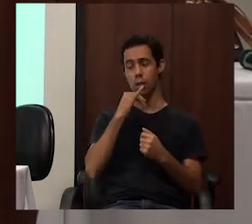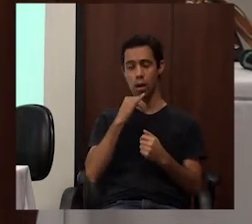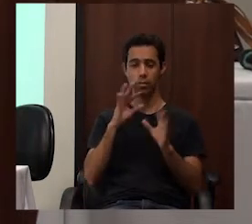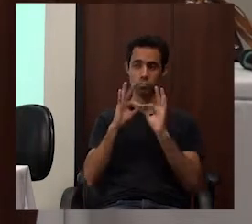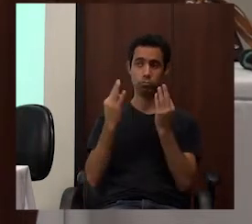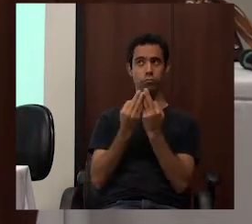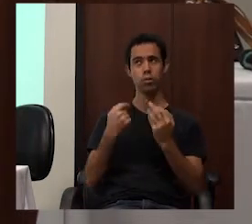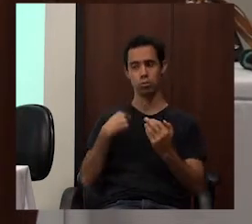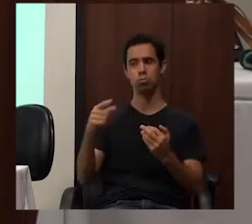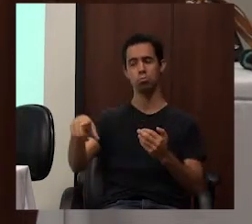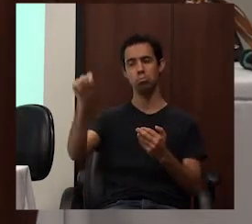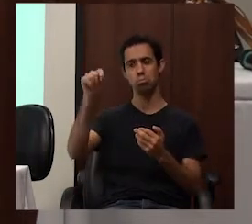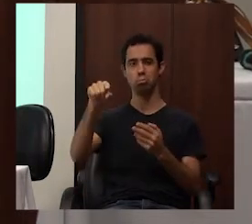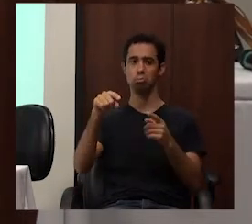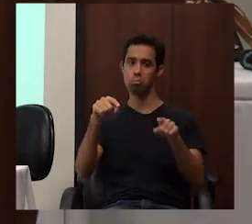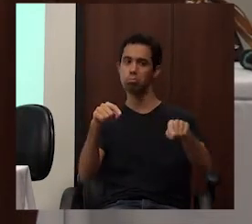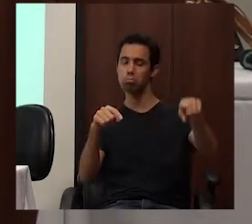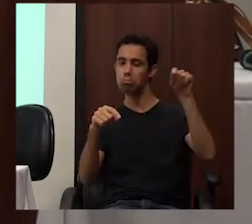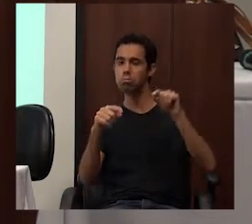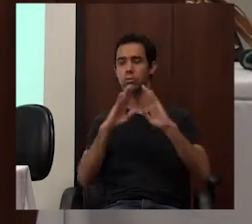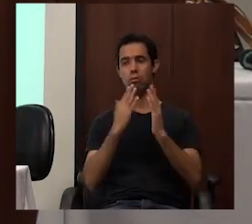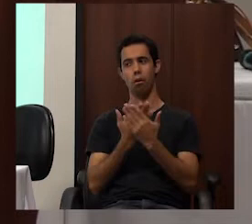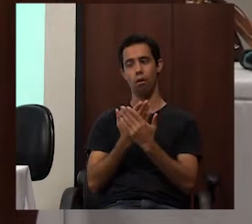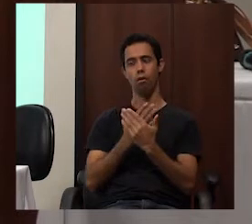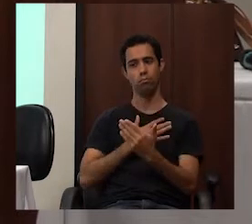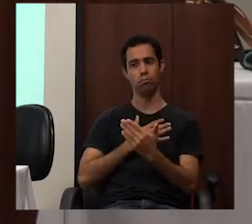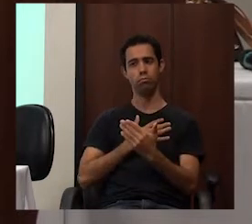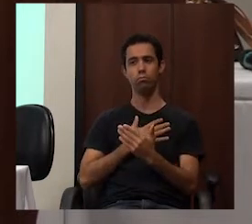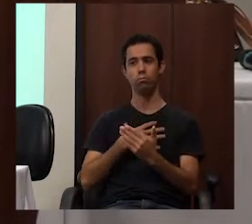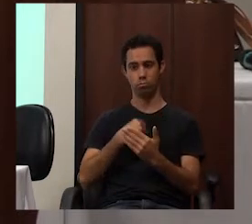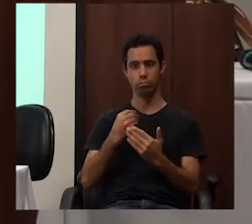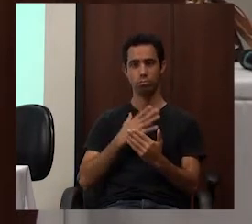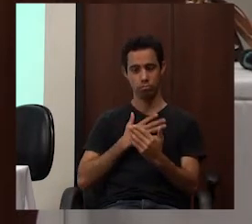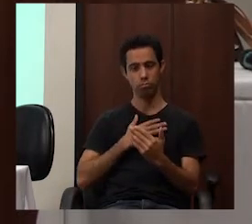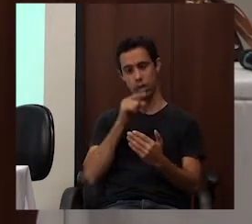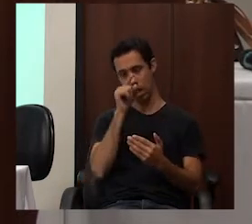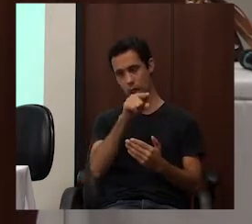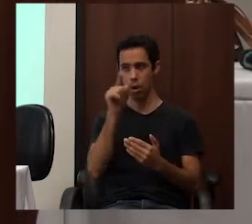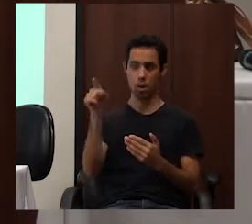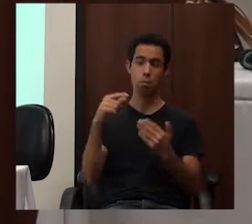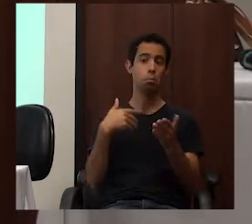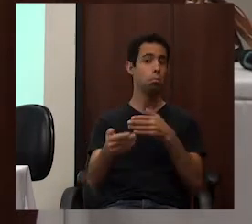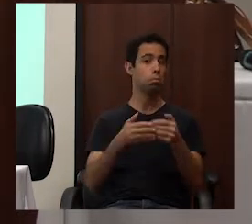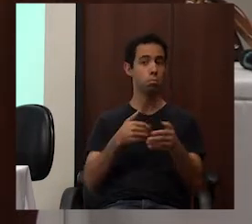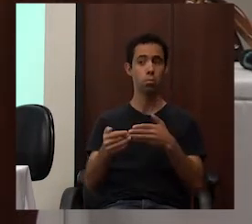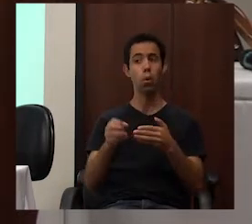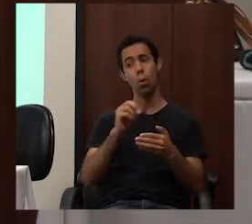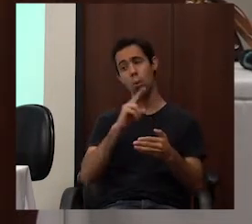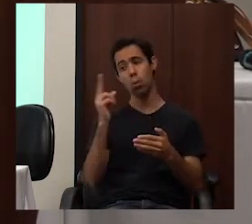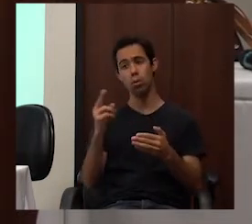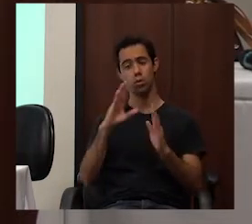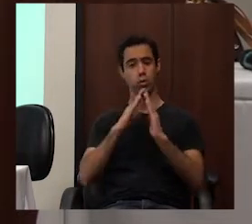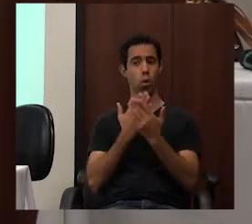você tem condições financeiras, você pode escolher para o seu filho a escola suíça, uma escola estrangeira,